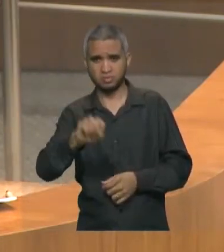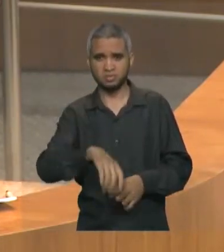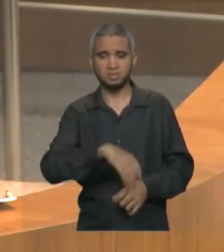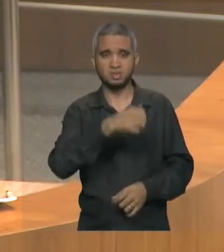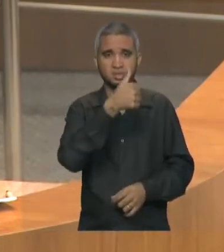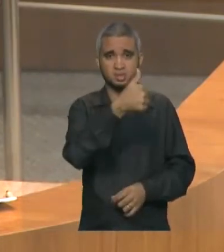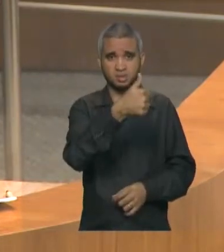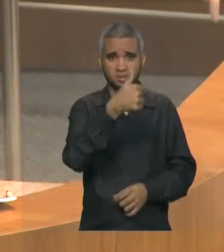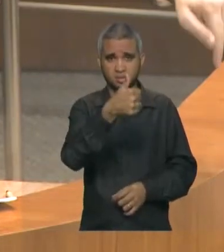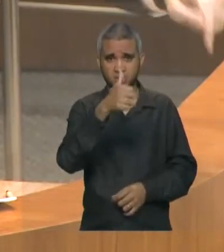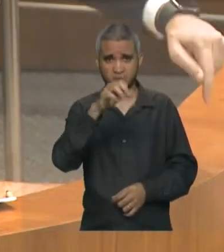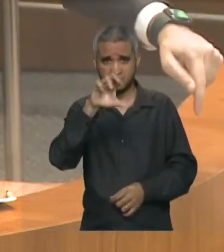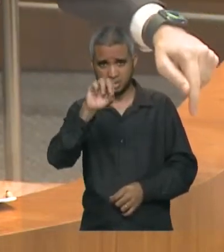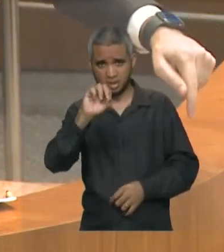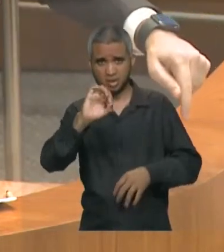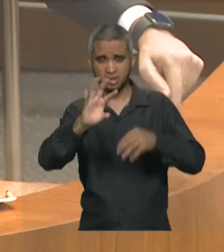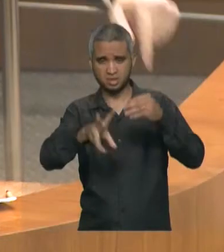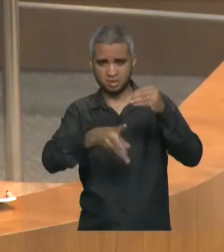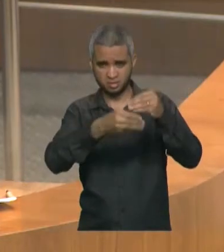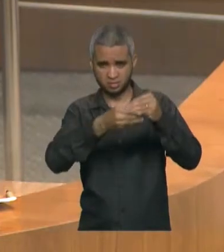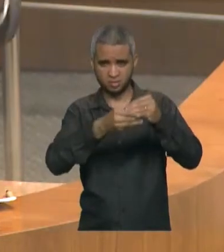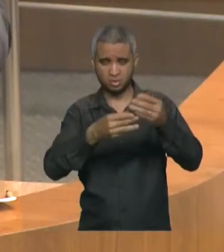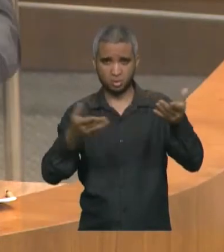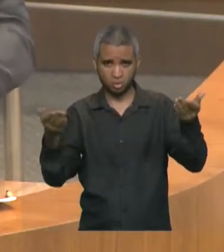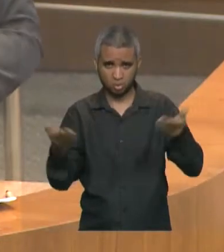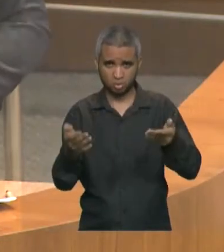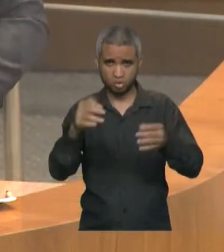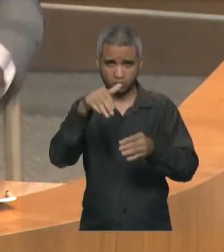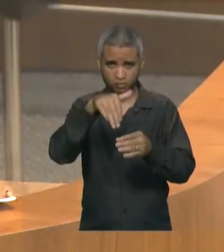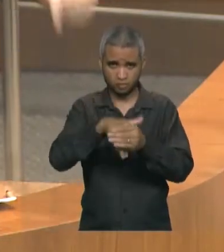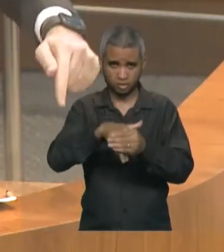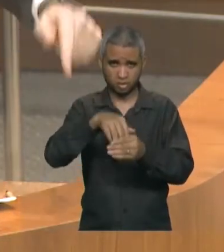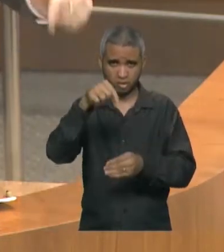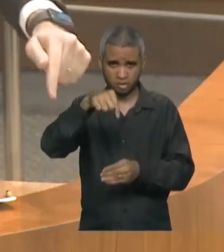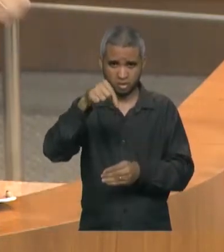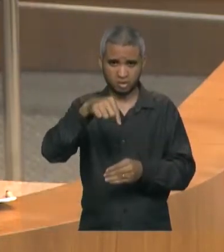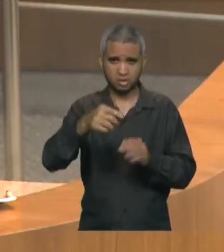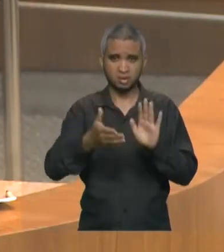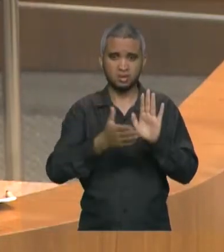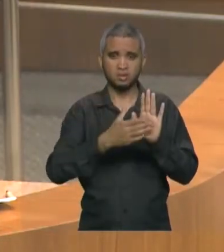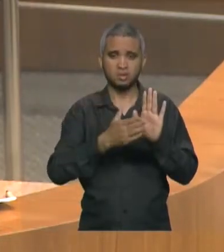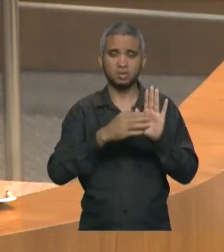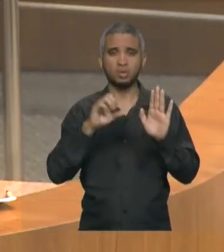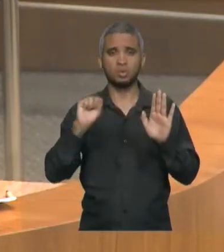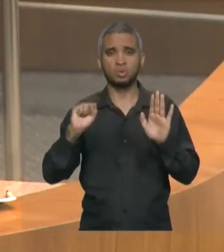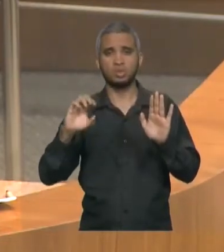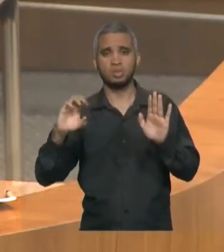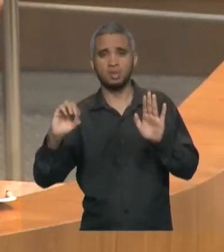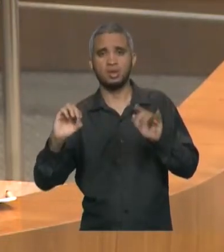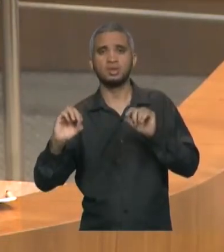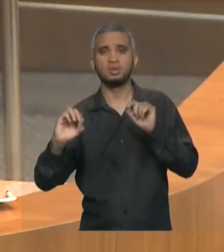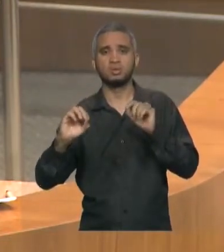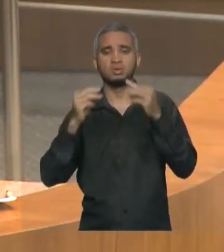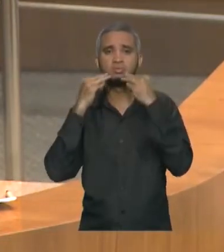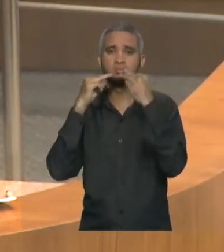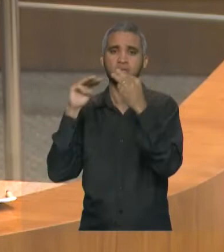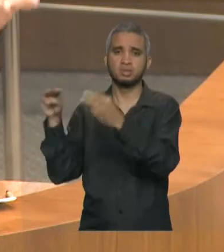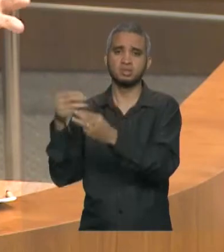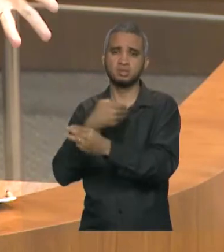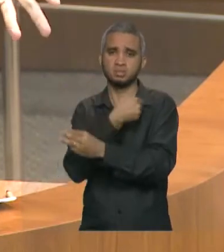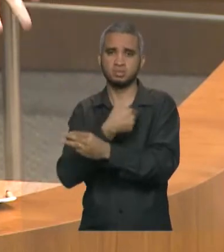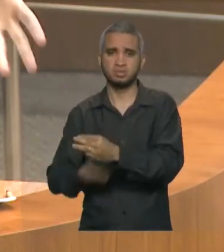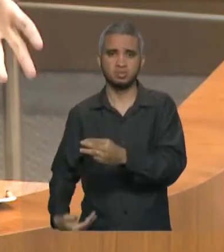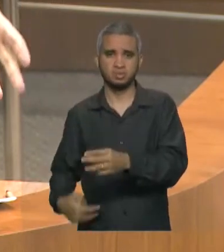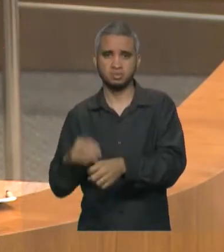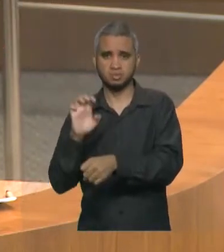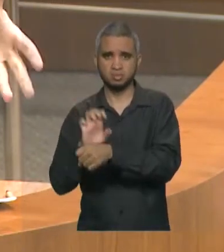emendas que vão ser votadas aqui, hoje, e 80 que viraram indicações pelo tamanho que era e pelo